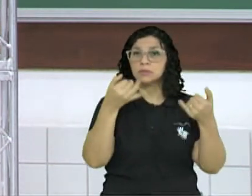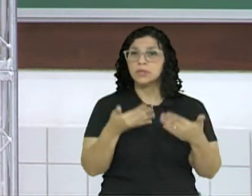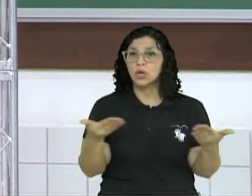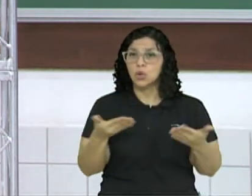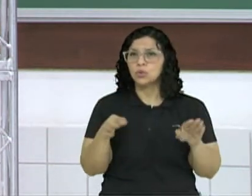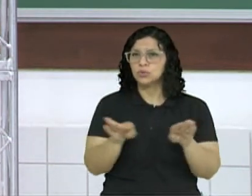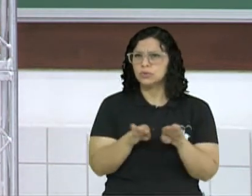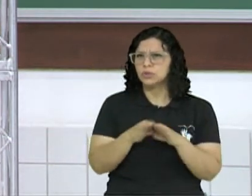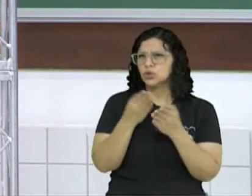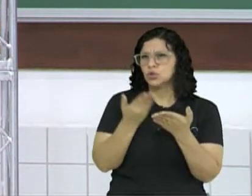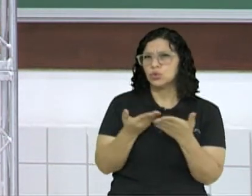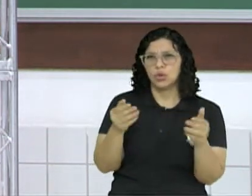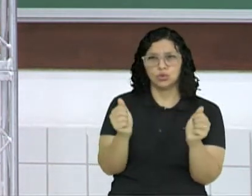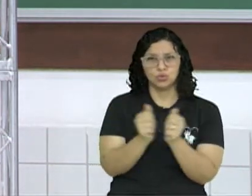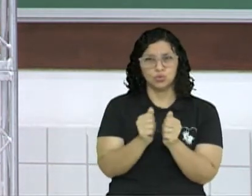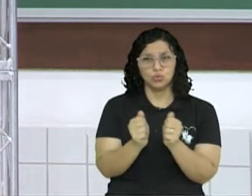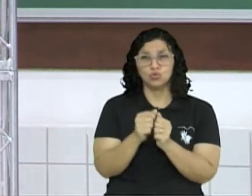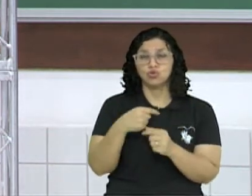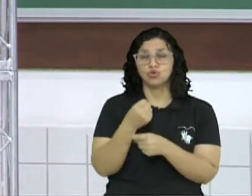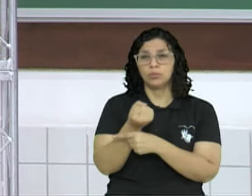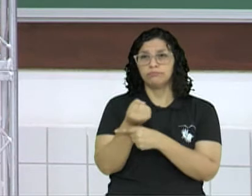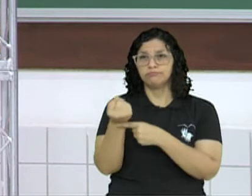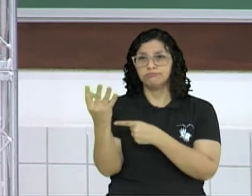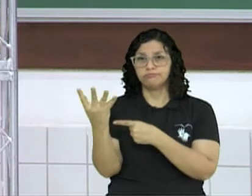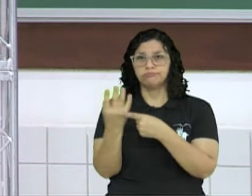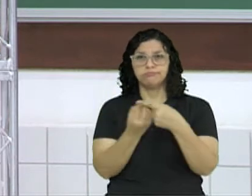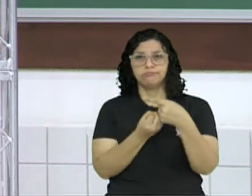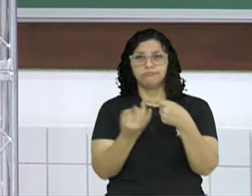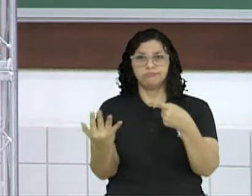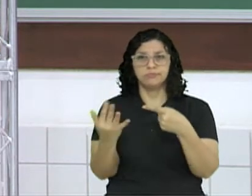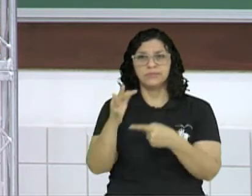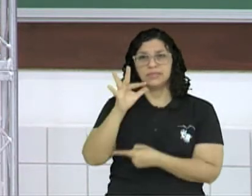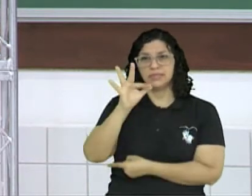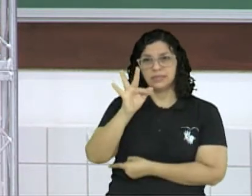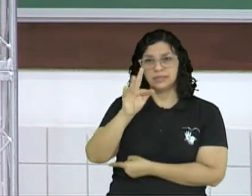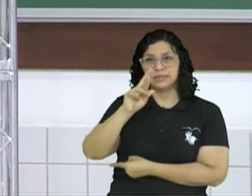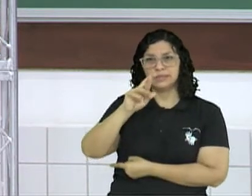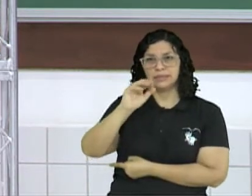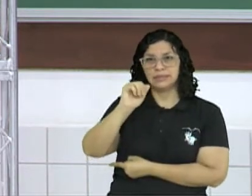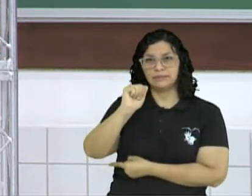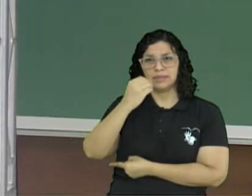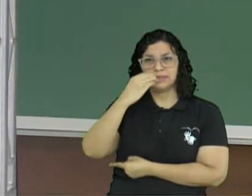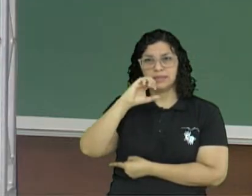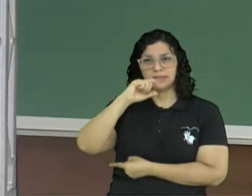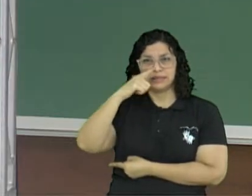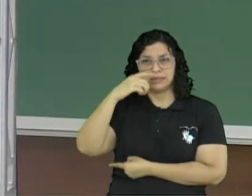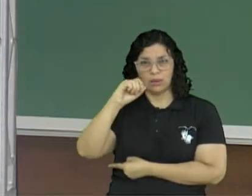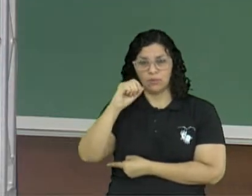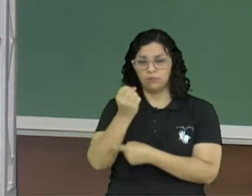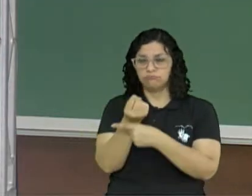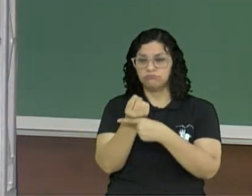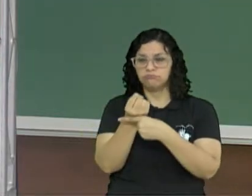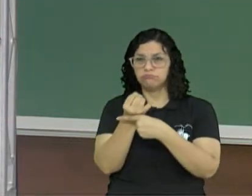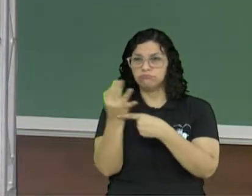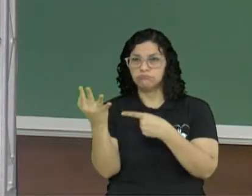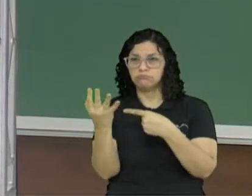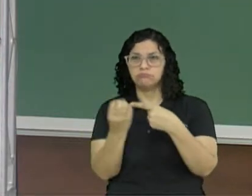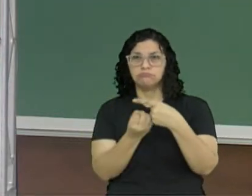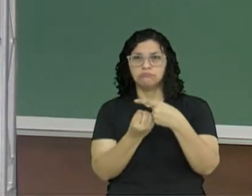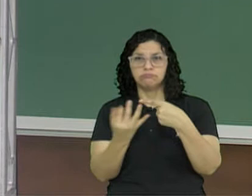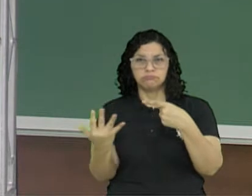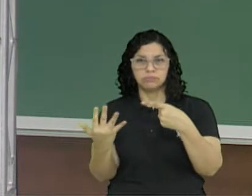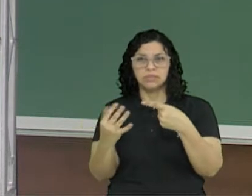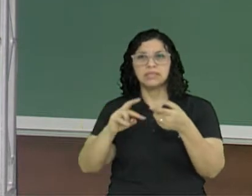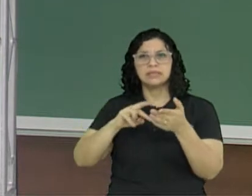aqui um pouquinho com vocês? Sobre a fração. Lembra lá no nosso enunciado? Quando no enunciado diz assim, que